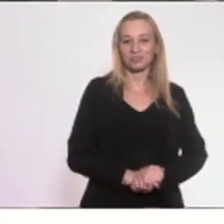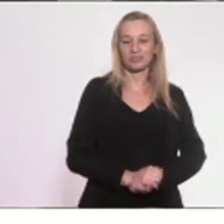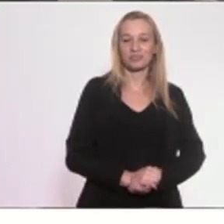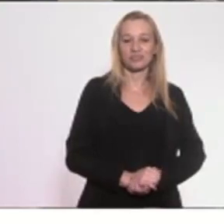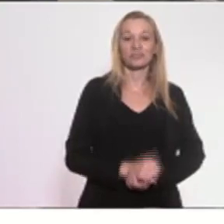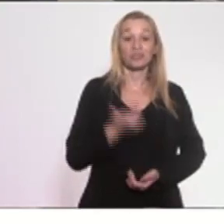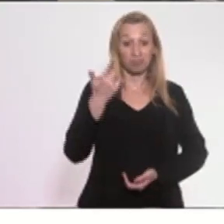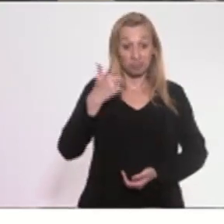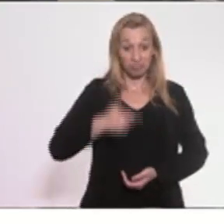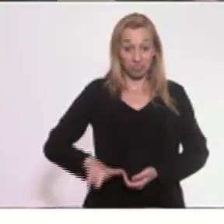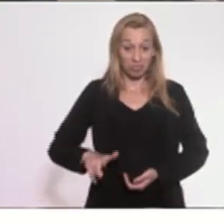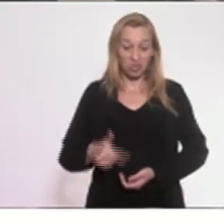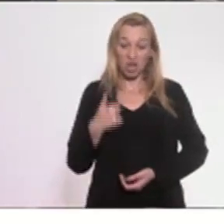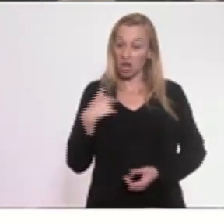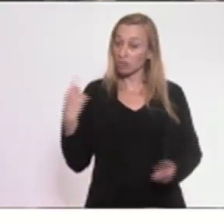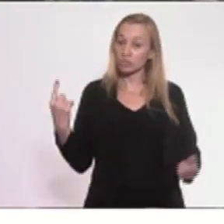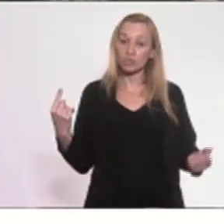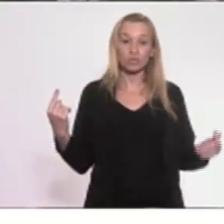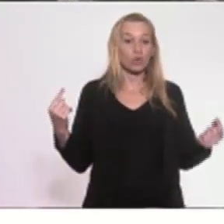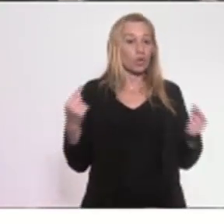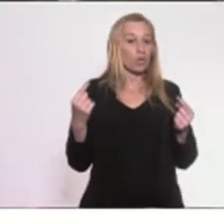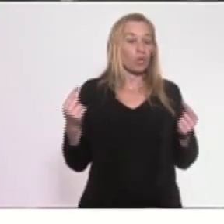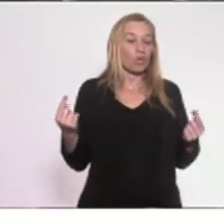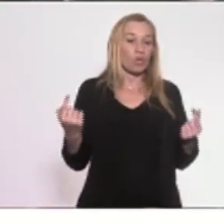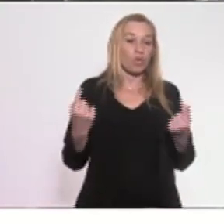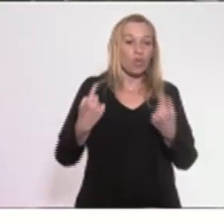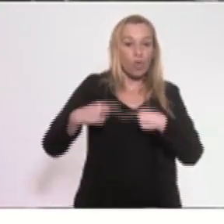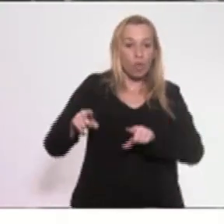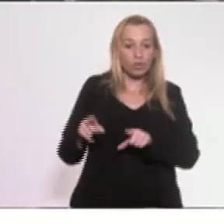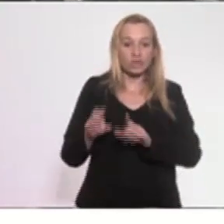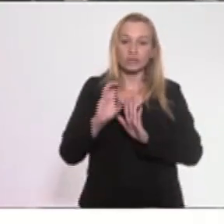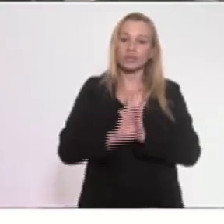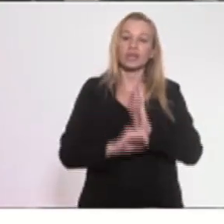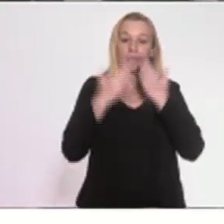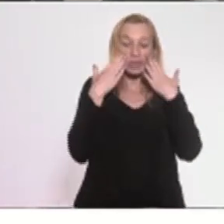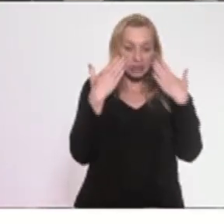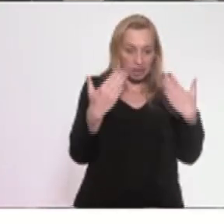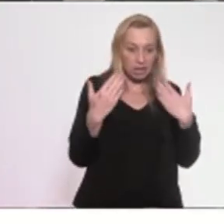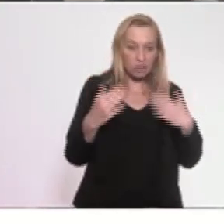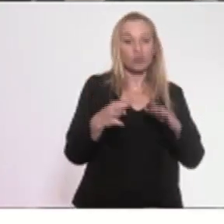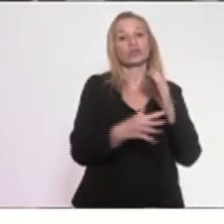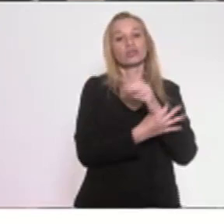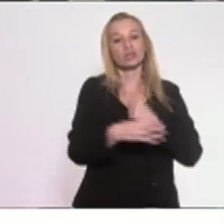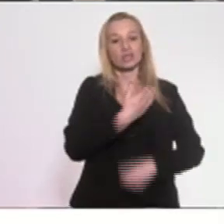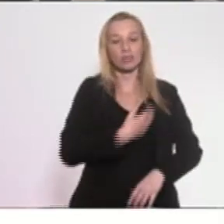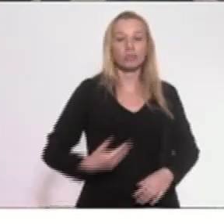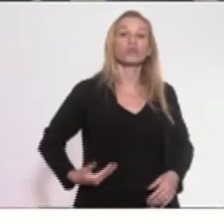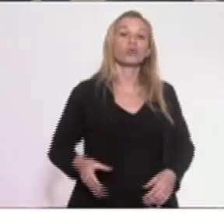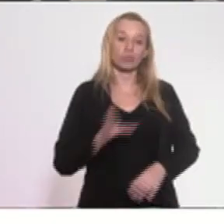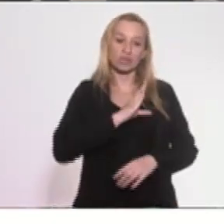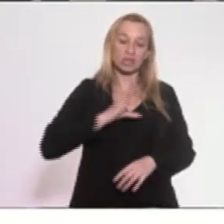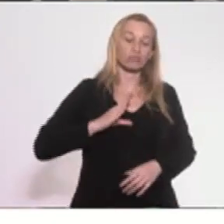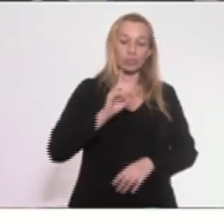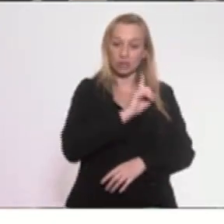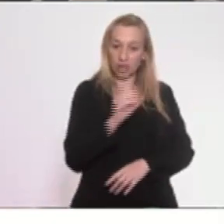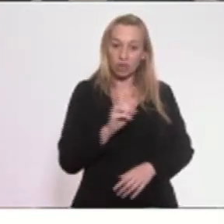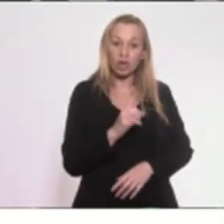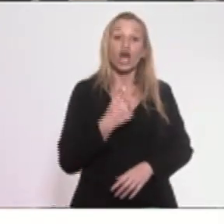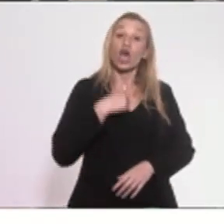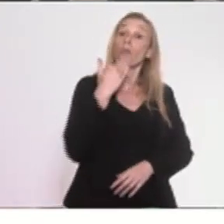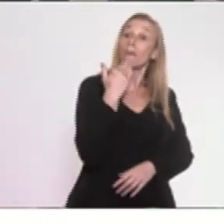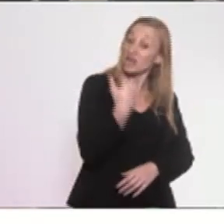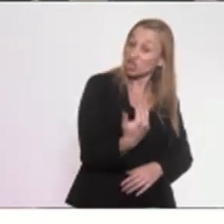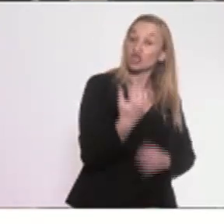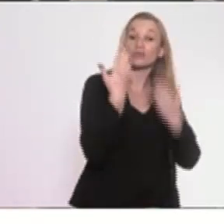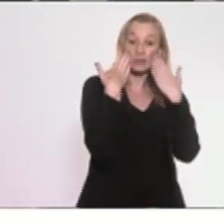Mais uma vez, não sou contra as emendas apresentadas pela Comissão de Segurança Pública. Aliás, eu pedi que elas